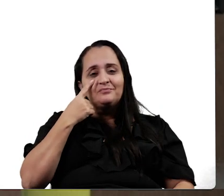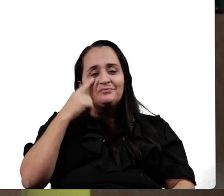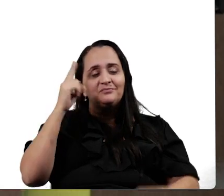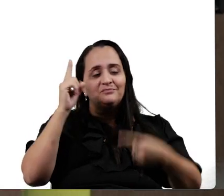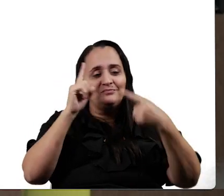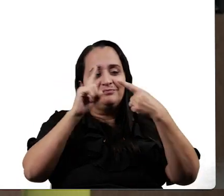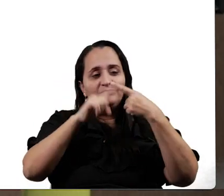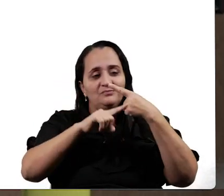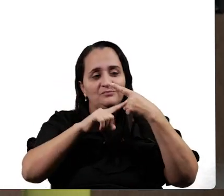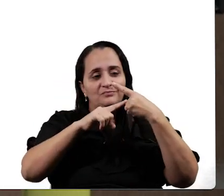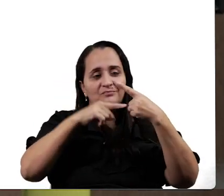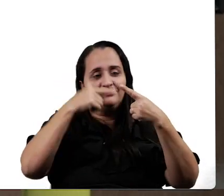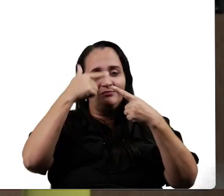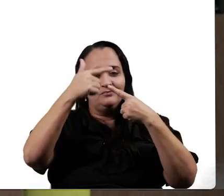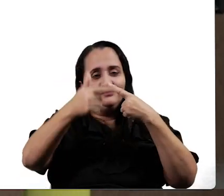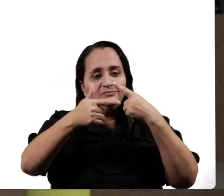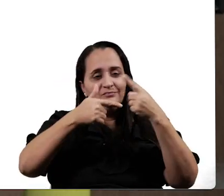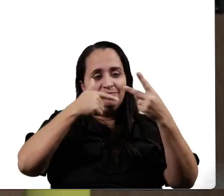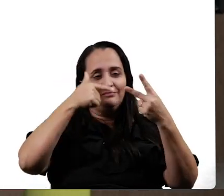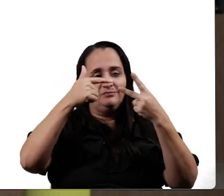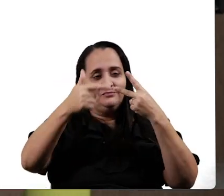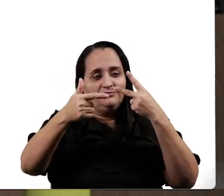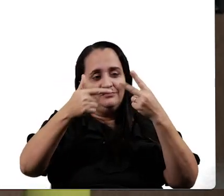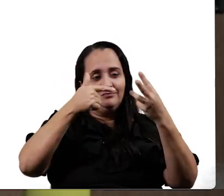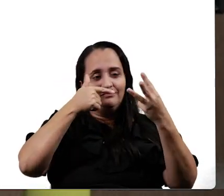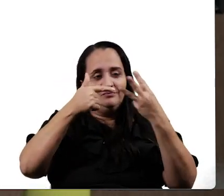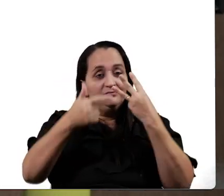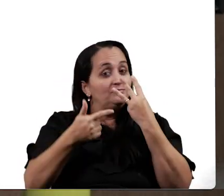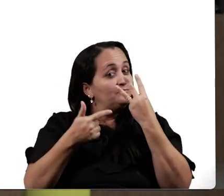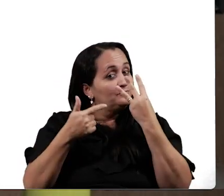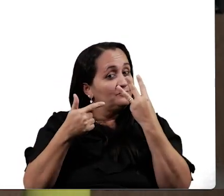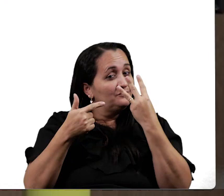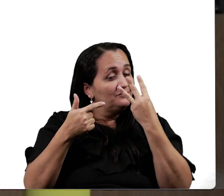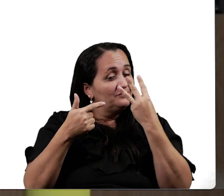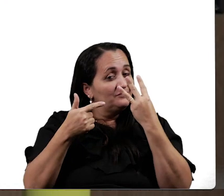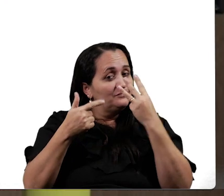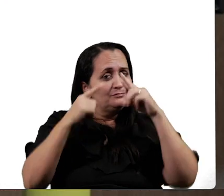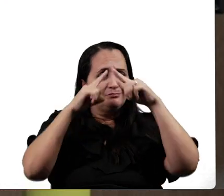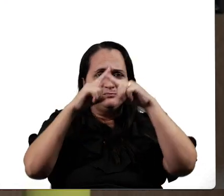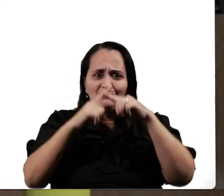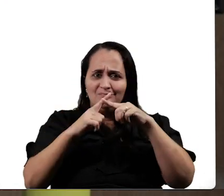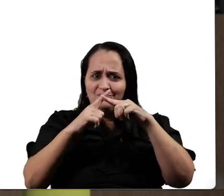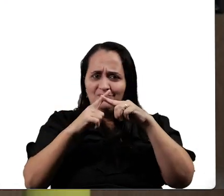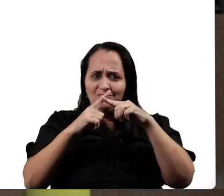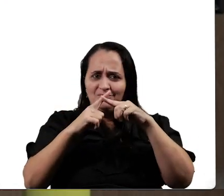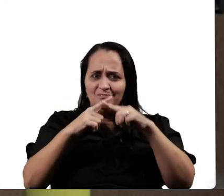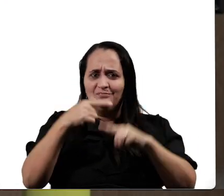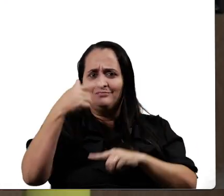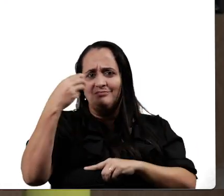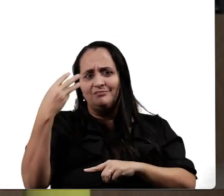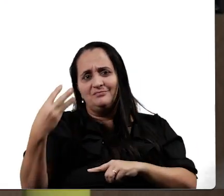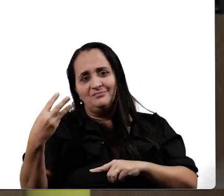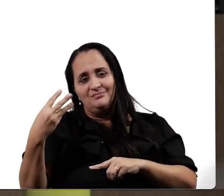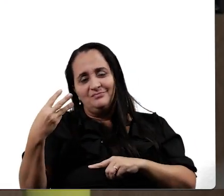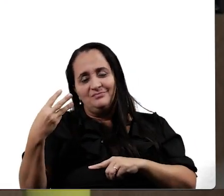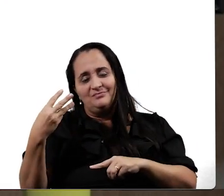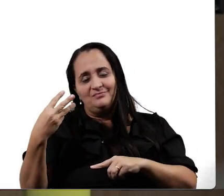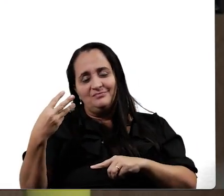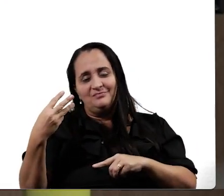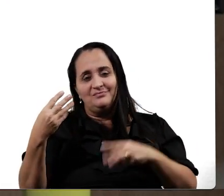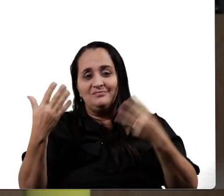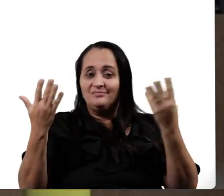o dois duas vezes o dois três vezes então dois três